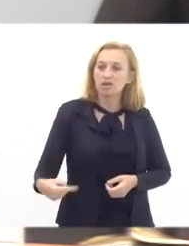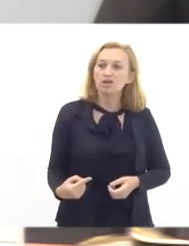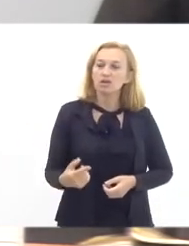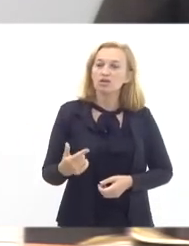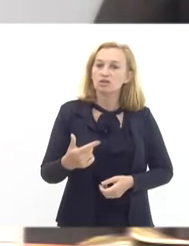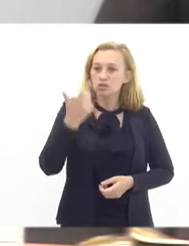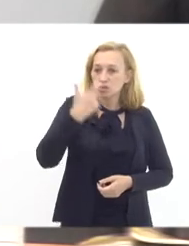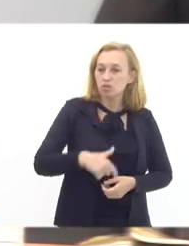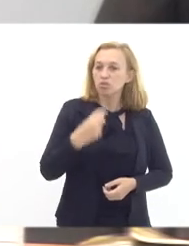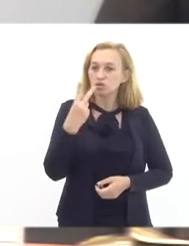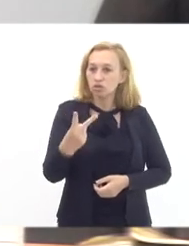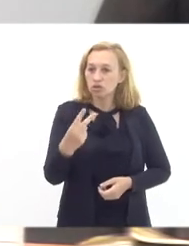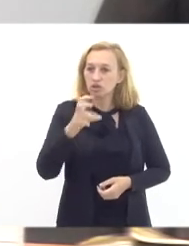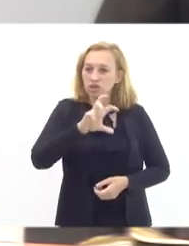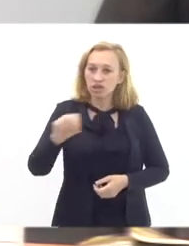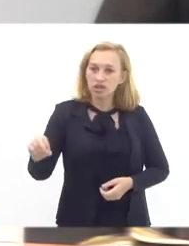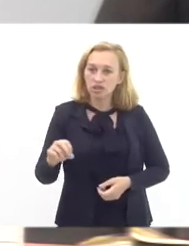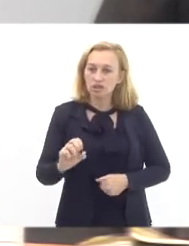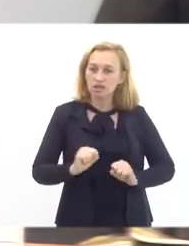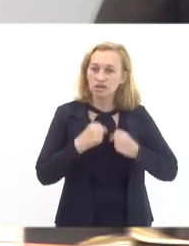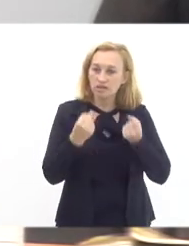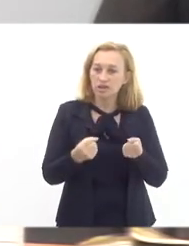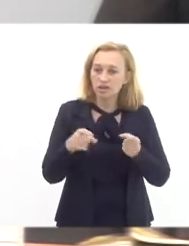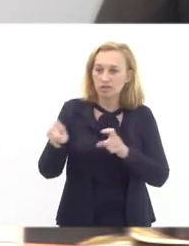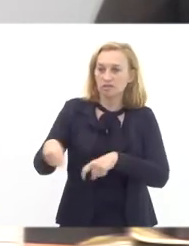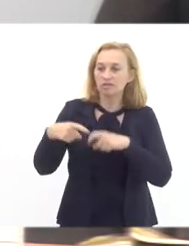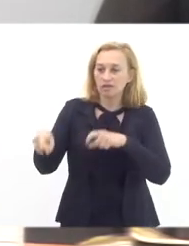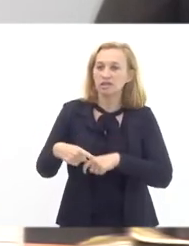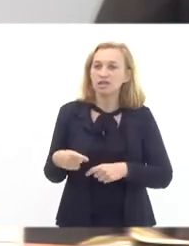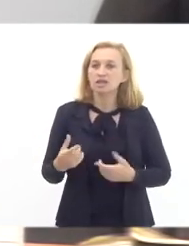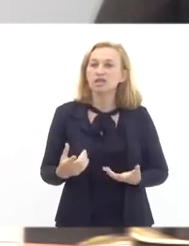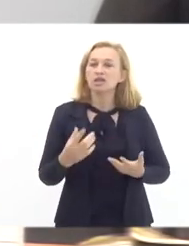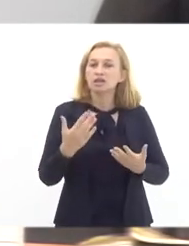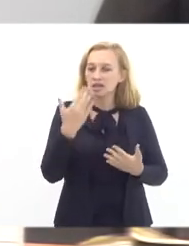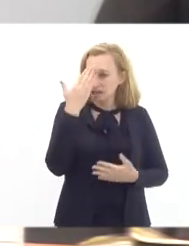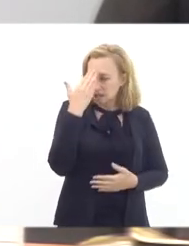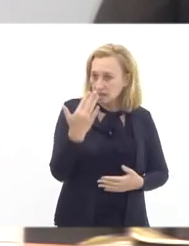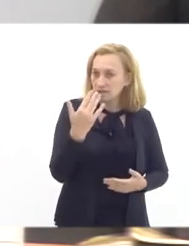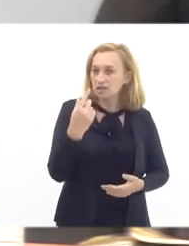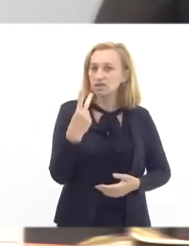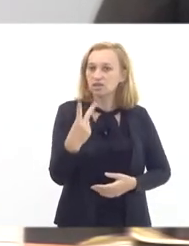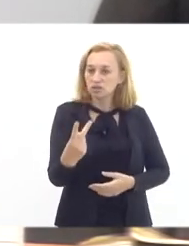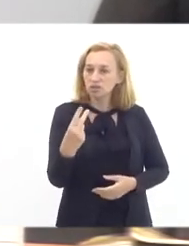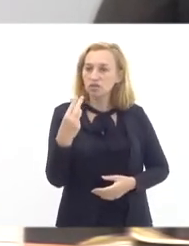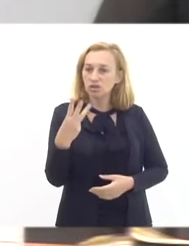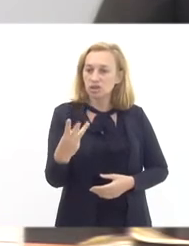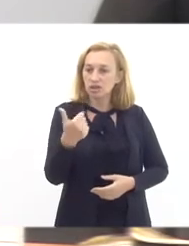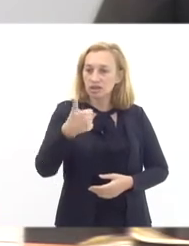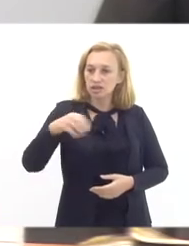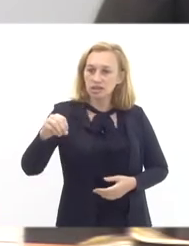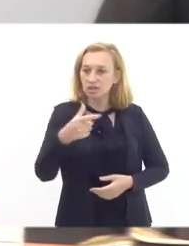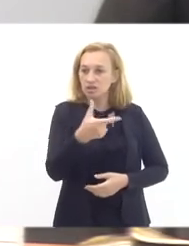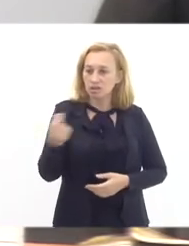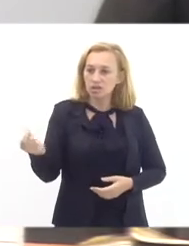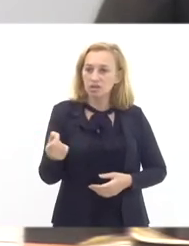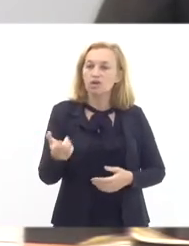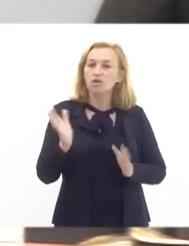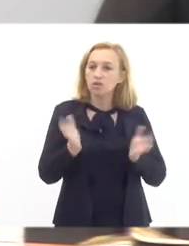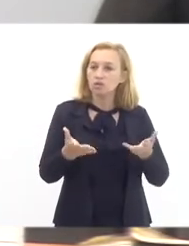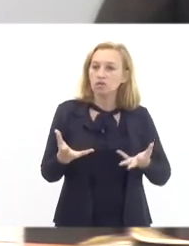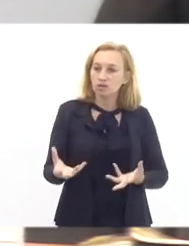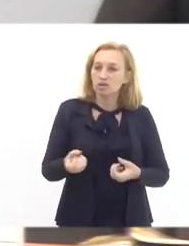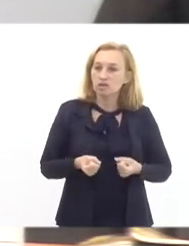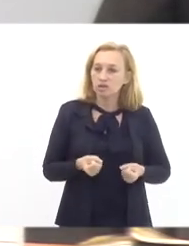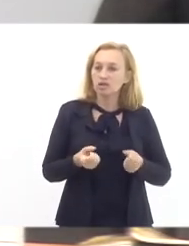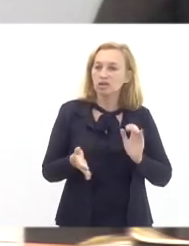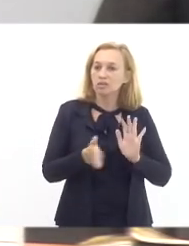500 defendendo a Fazenda Colubandê. E graças a esses 2, 100, 200, hoje a gente teve acolhida a